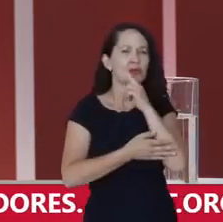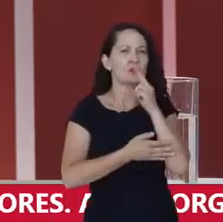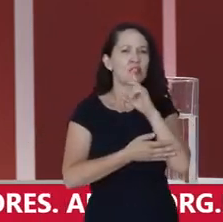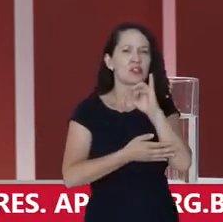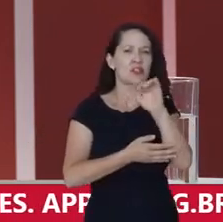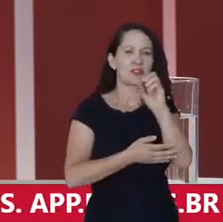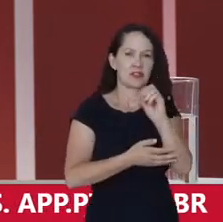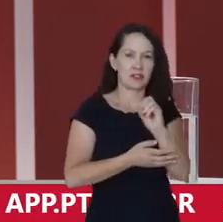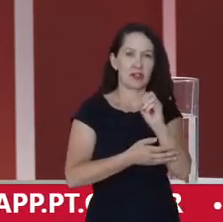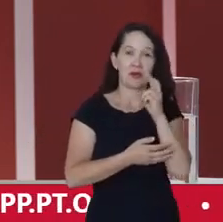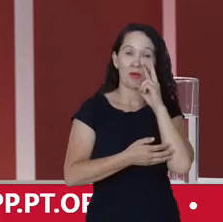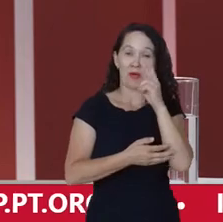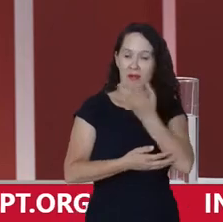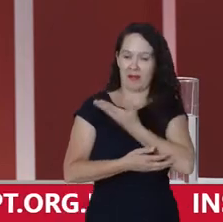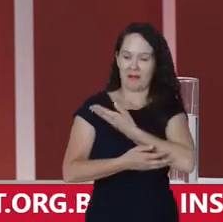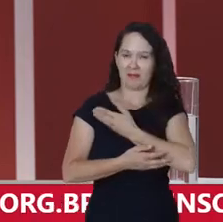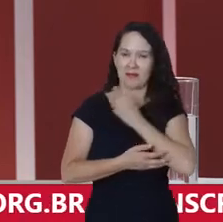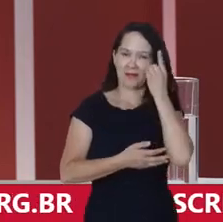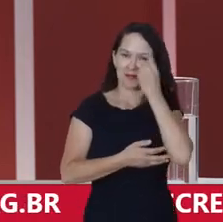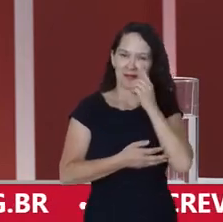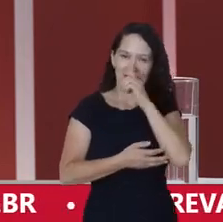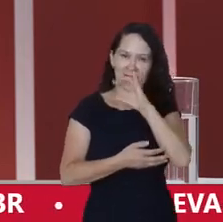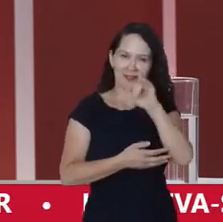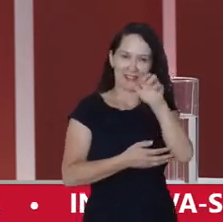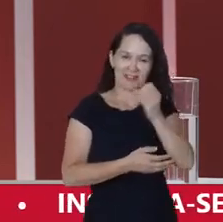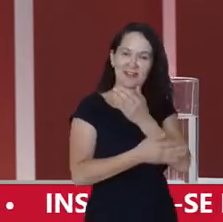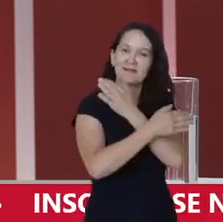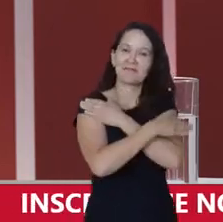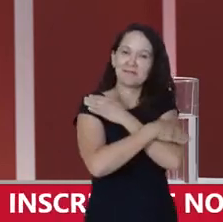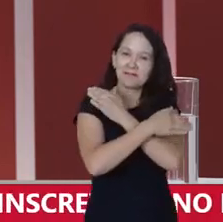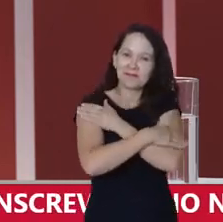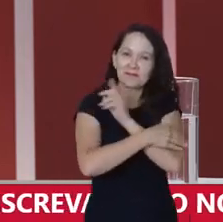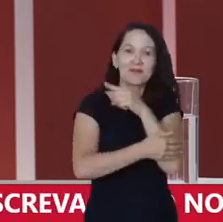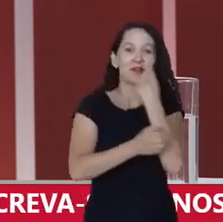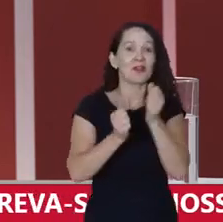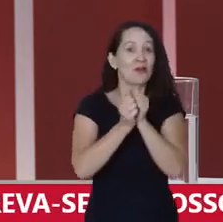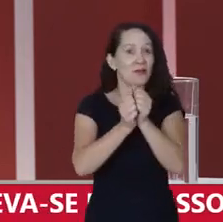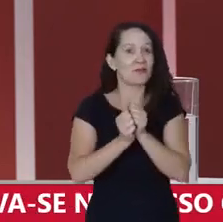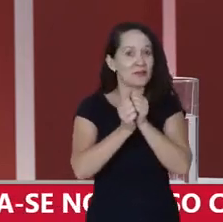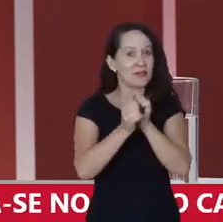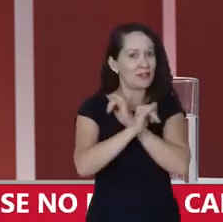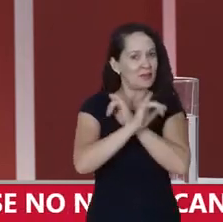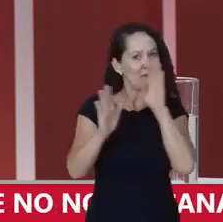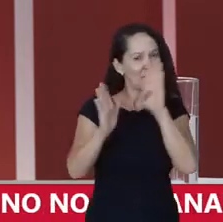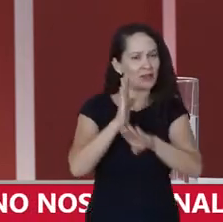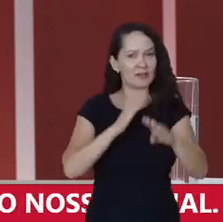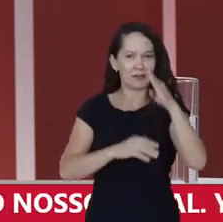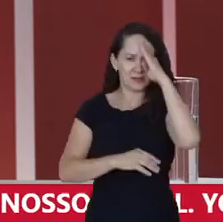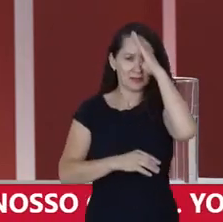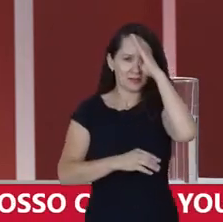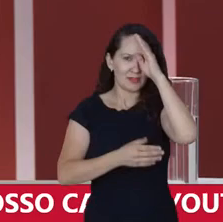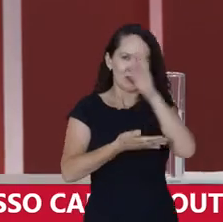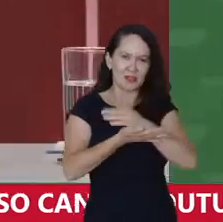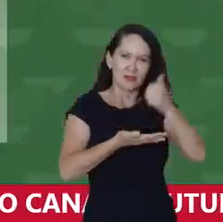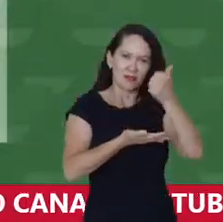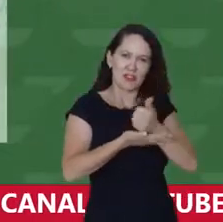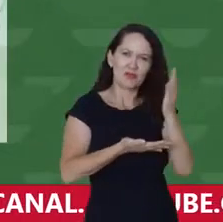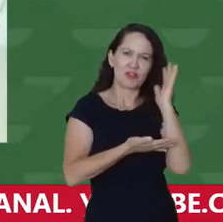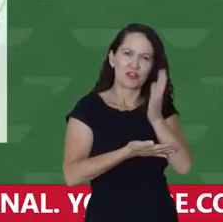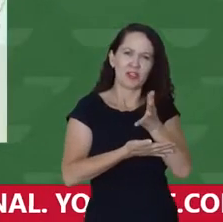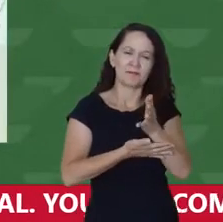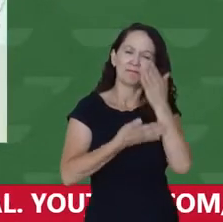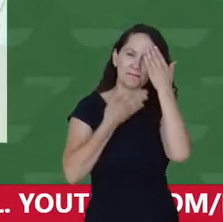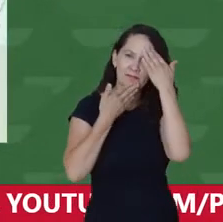Célio Moura, olha, nosso querido colega deputado Célio Moura, um grande abraço, está nos acompanhando, está dizendo fora Bolsonaro, impeachment já,